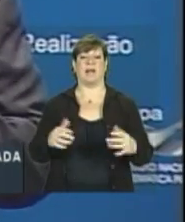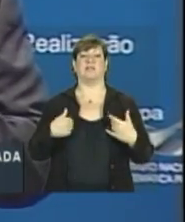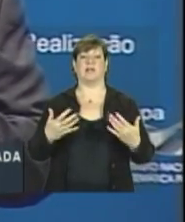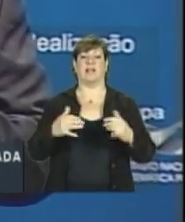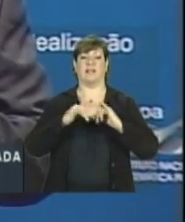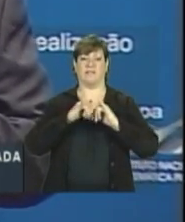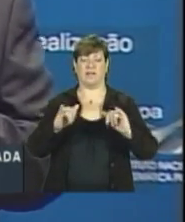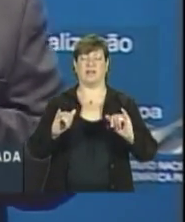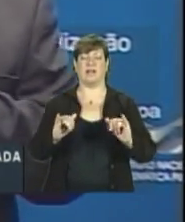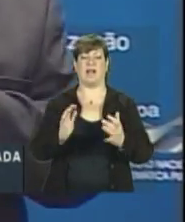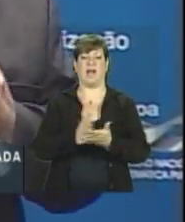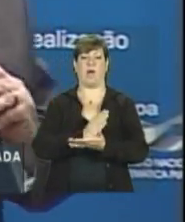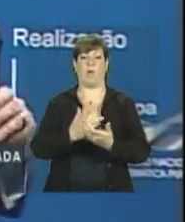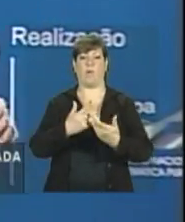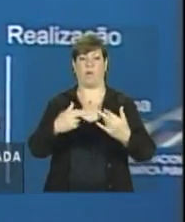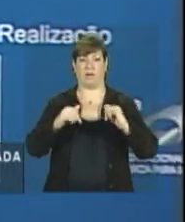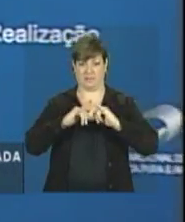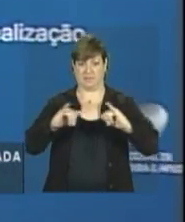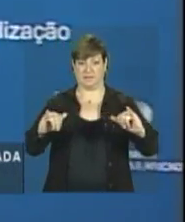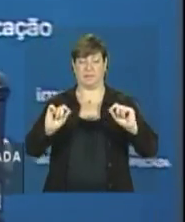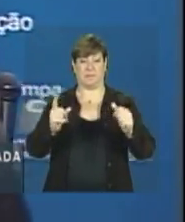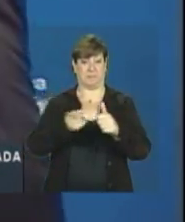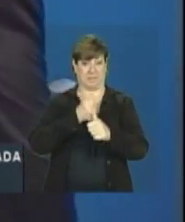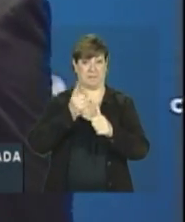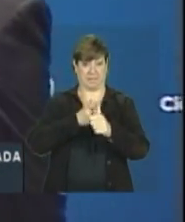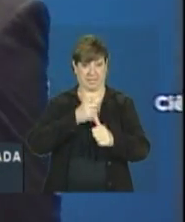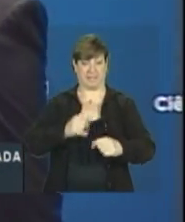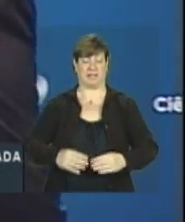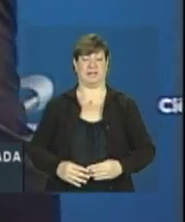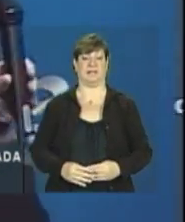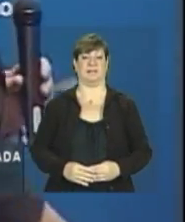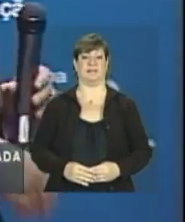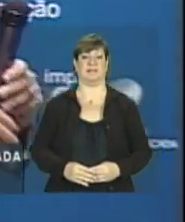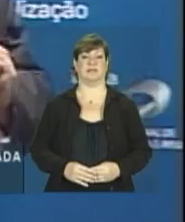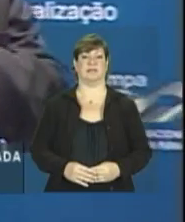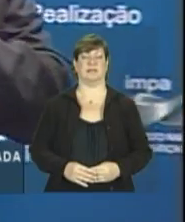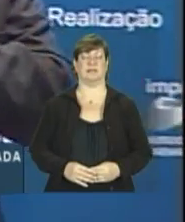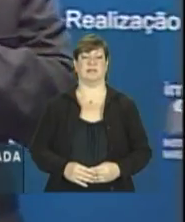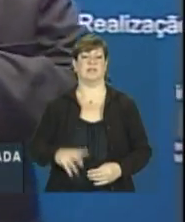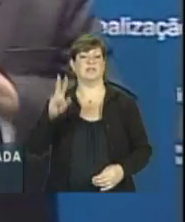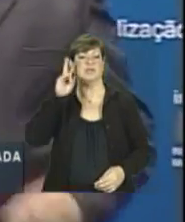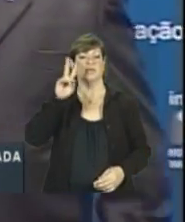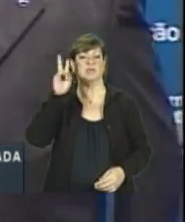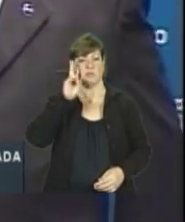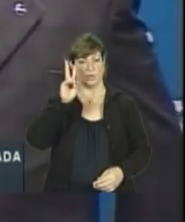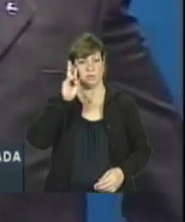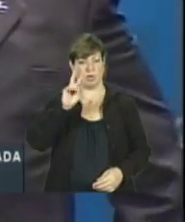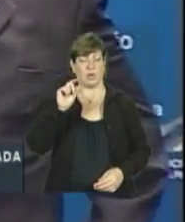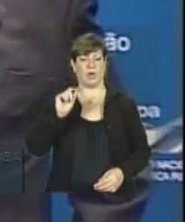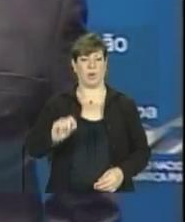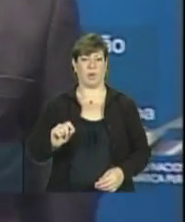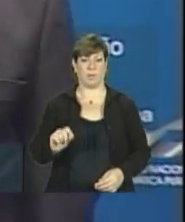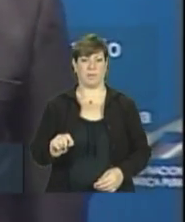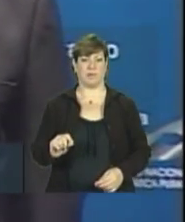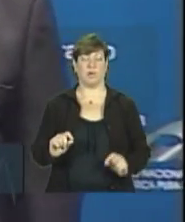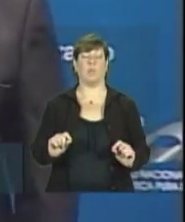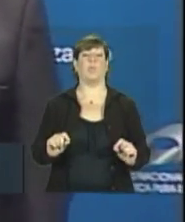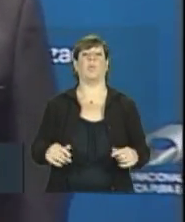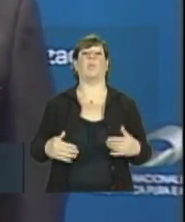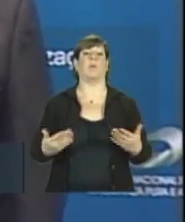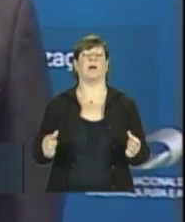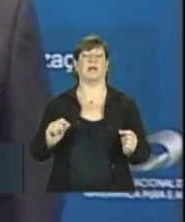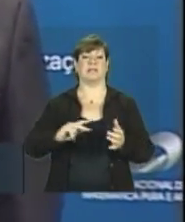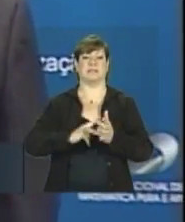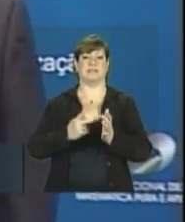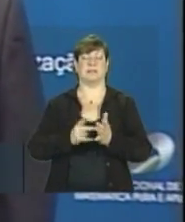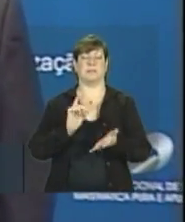alguns comentários. O primeiro deles é com referência ao que significa